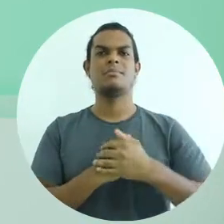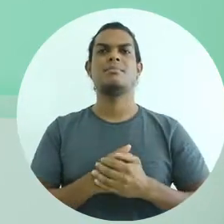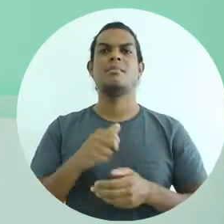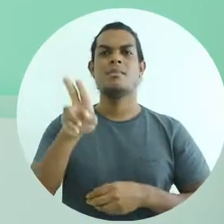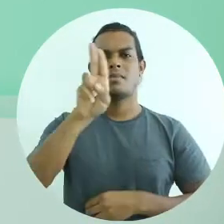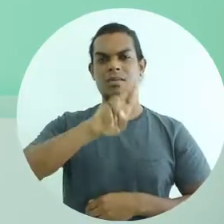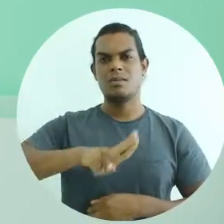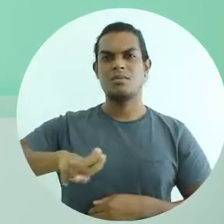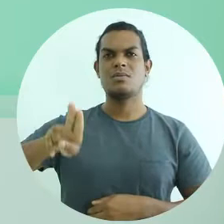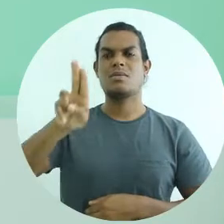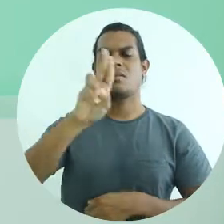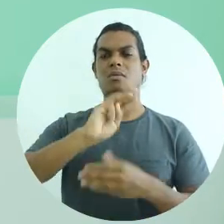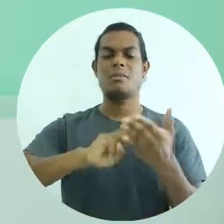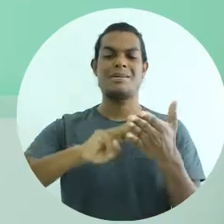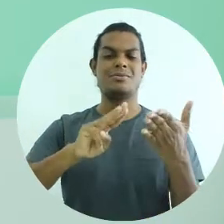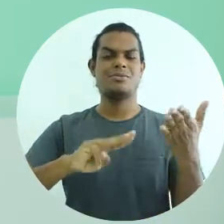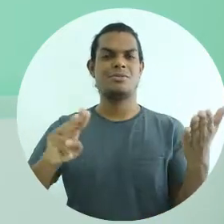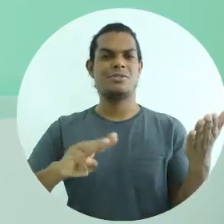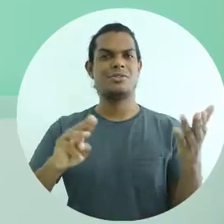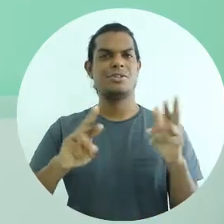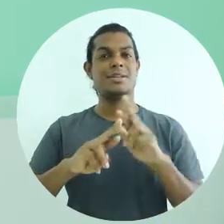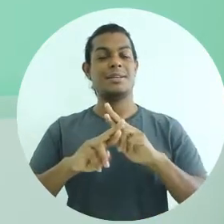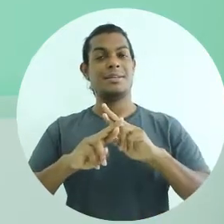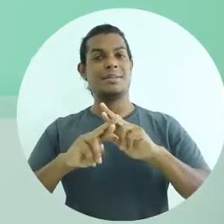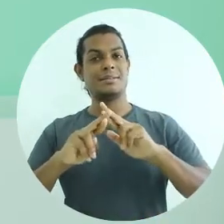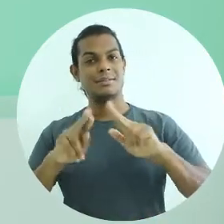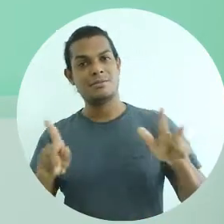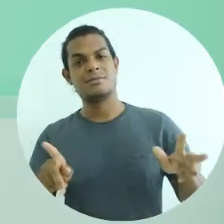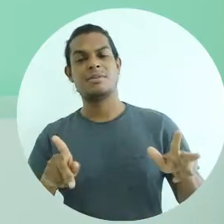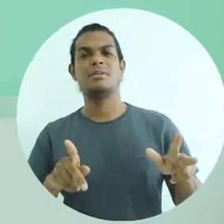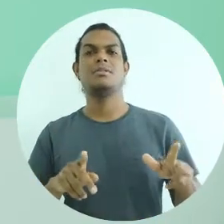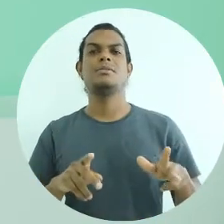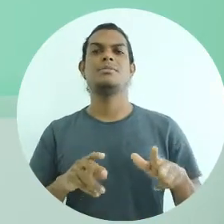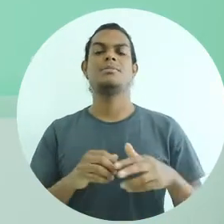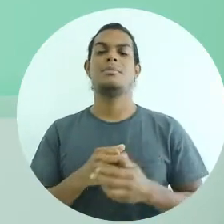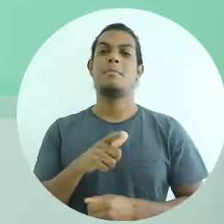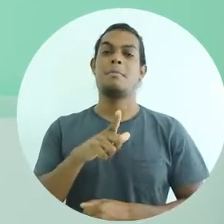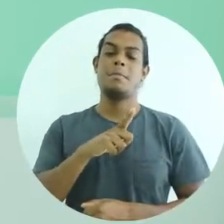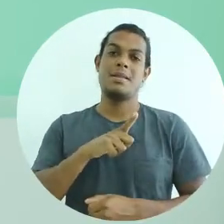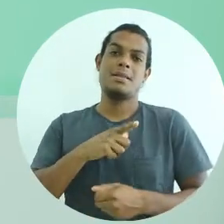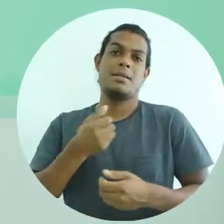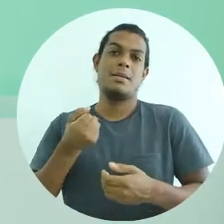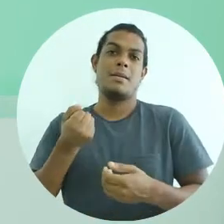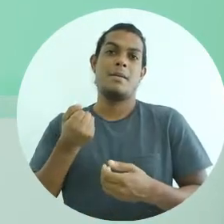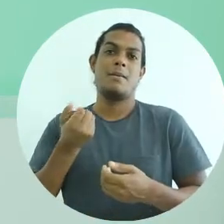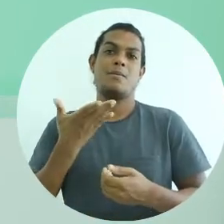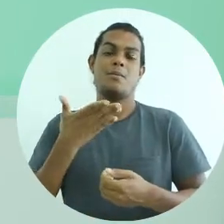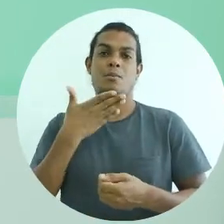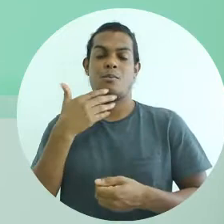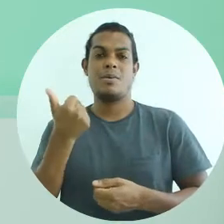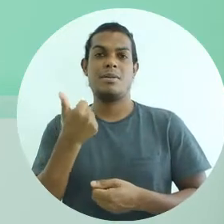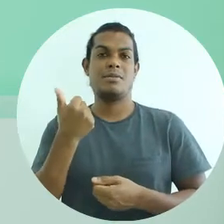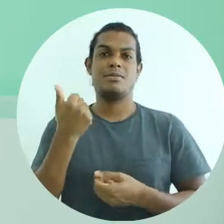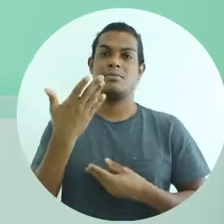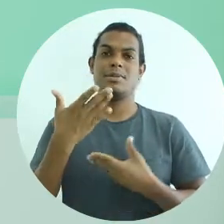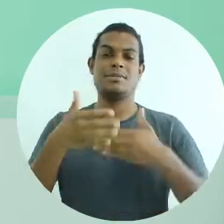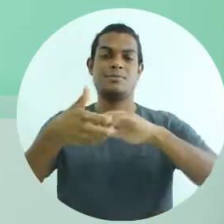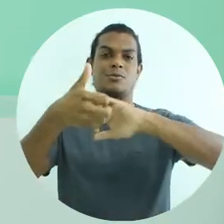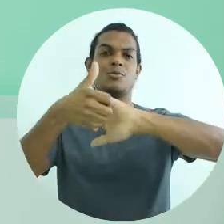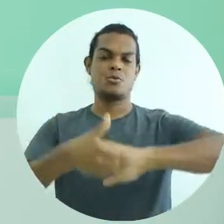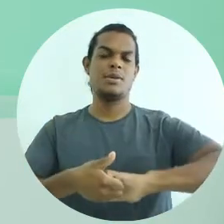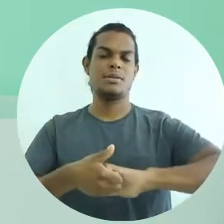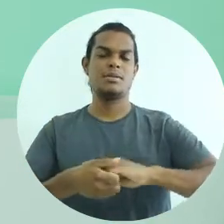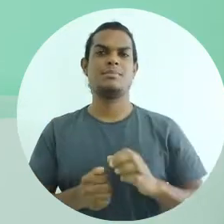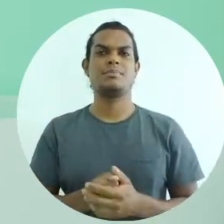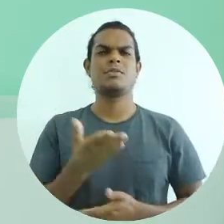bem estabelecidas para garantir esse atingimento de melhores resultados. Se você quer saber um pouco mais sobre essa norma,